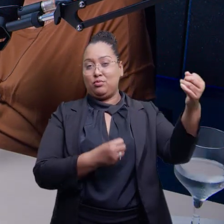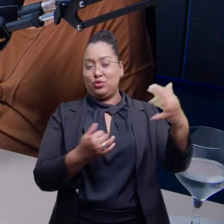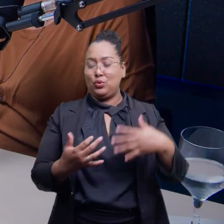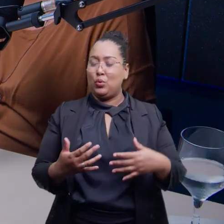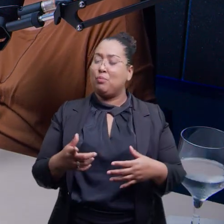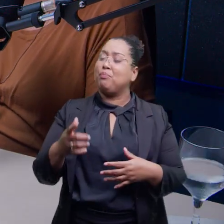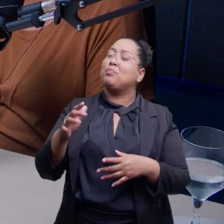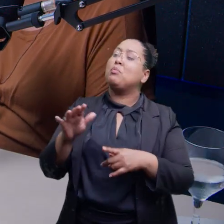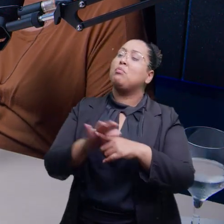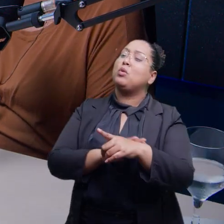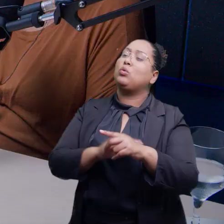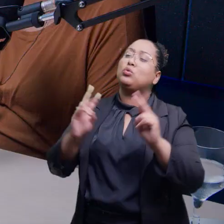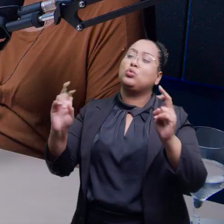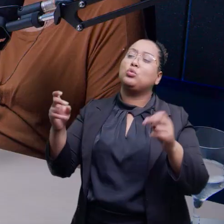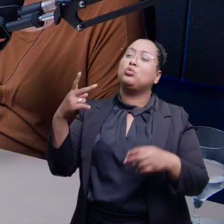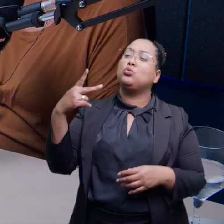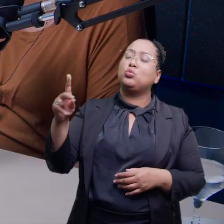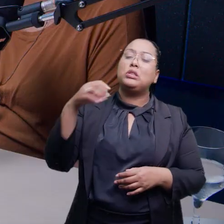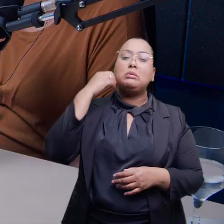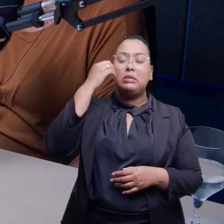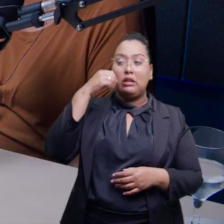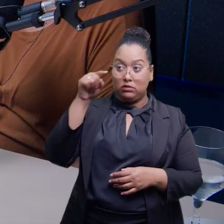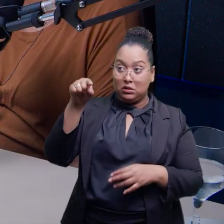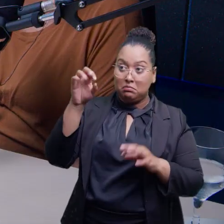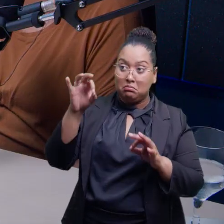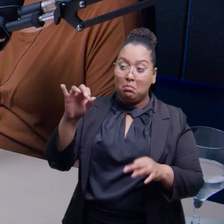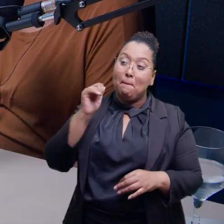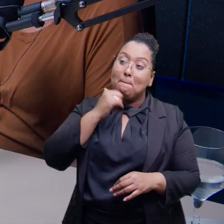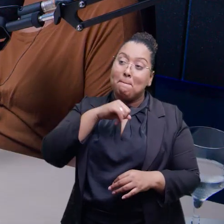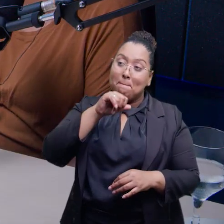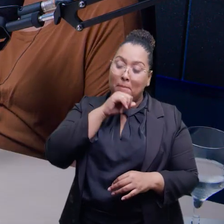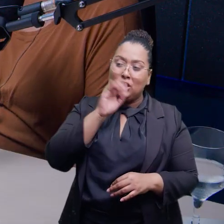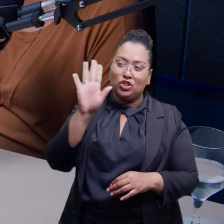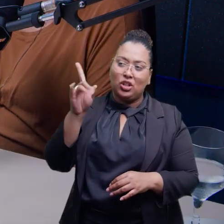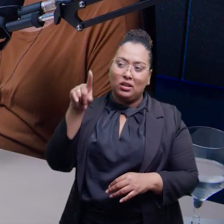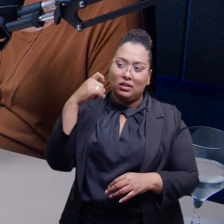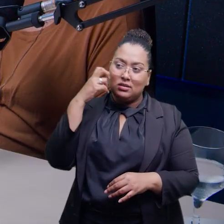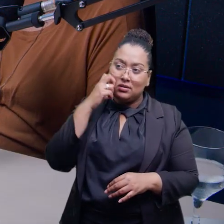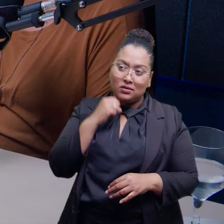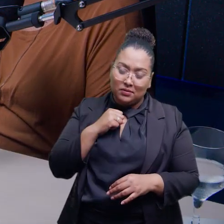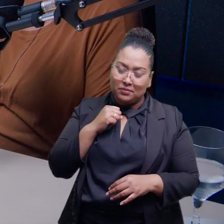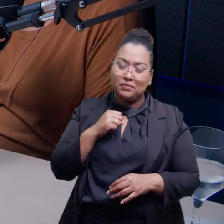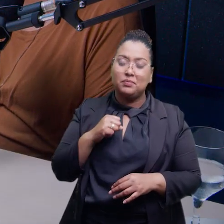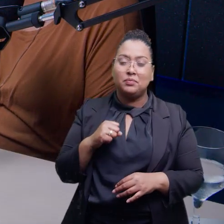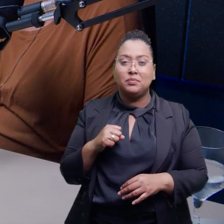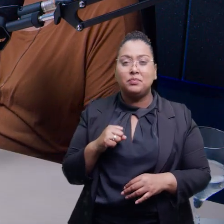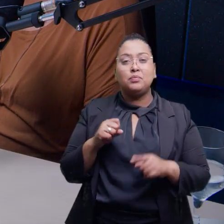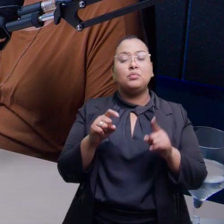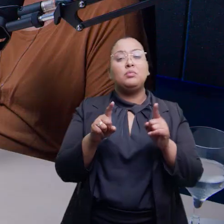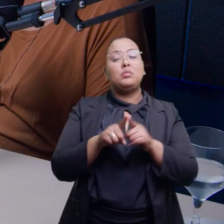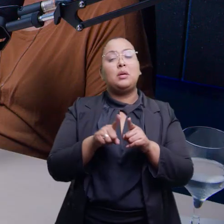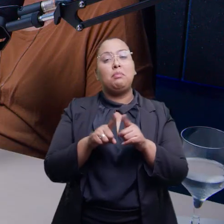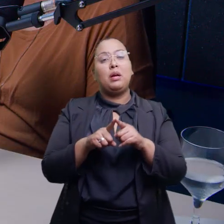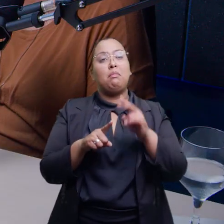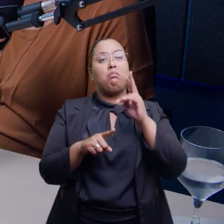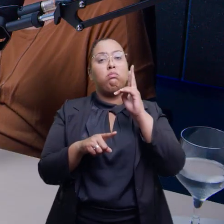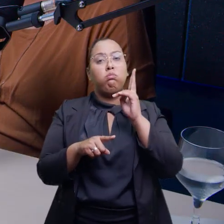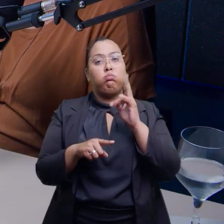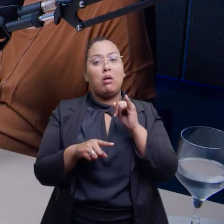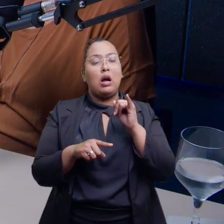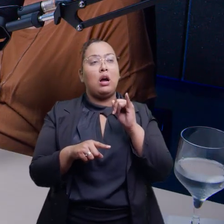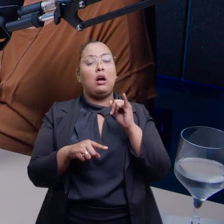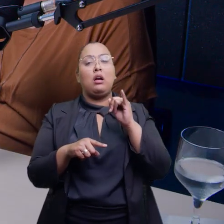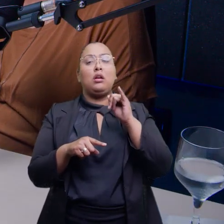queria que você trouxesse para a gente um pouquinho da sua experiência também como mãe, né, por adoção, e dos relatos